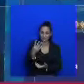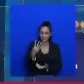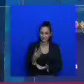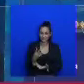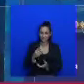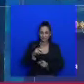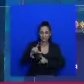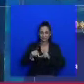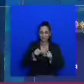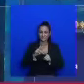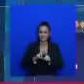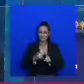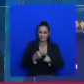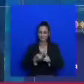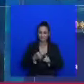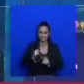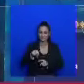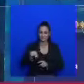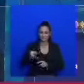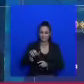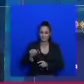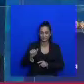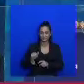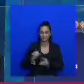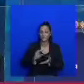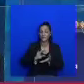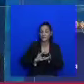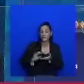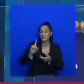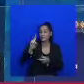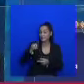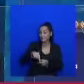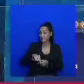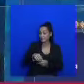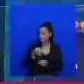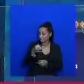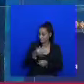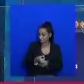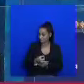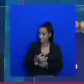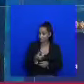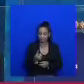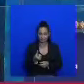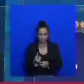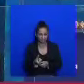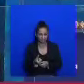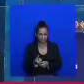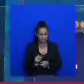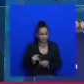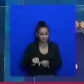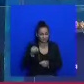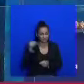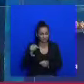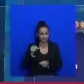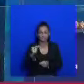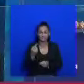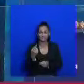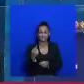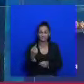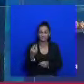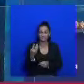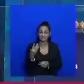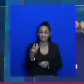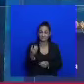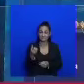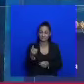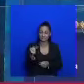sorteio da Dupla Sena. No segundo sorteio, o prêmio que será dividido entre os acertadores das seis dezenas será de